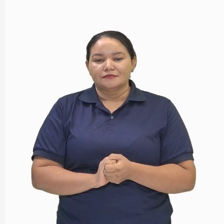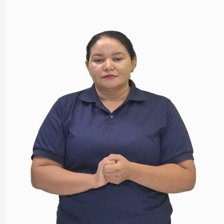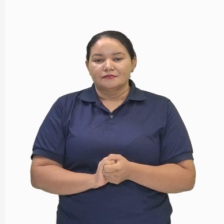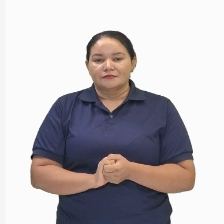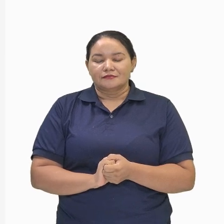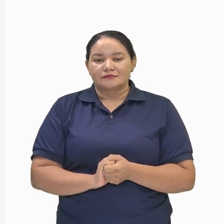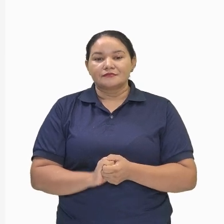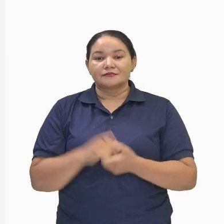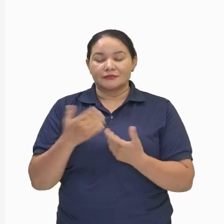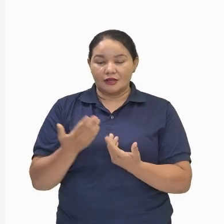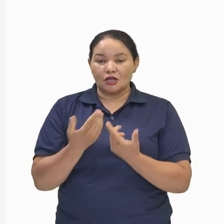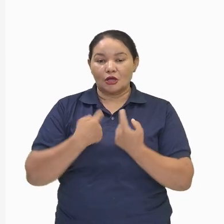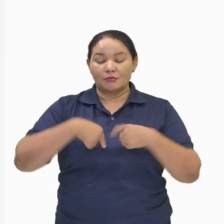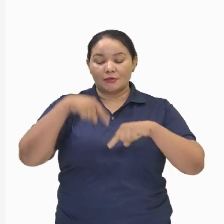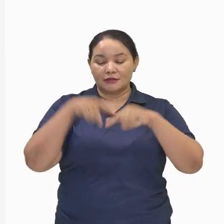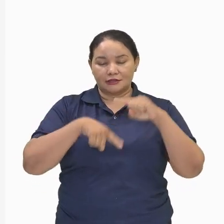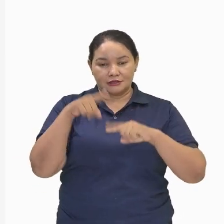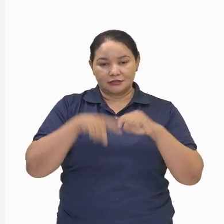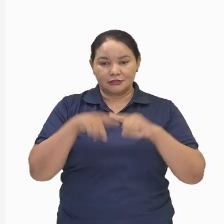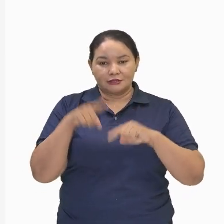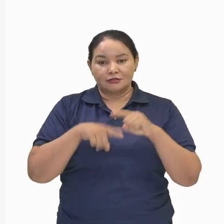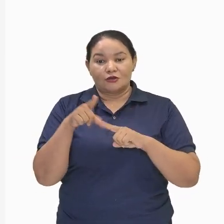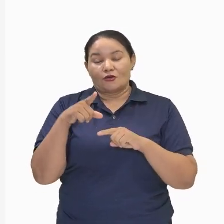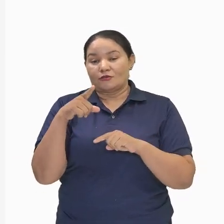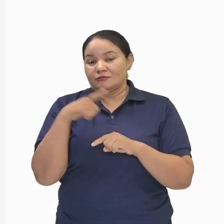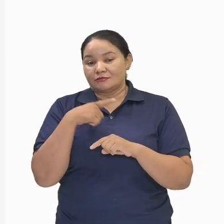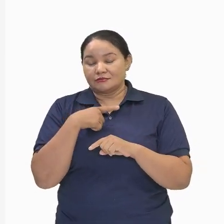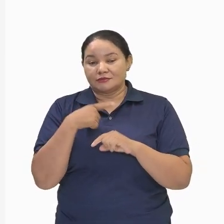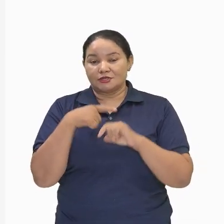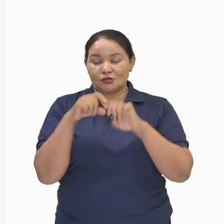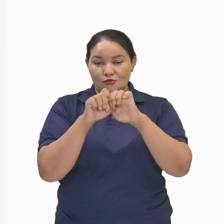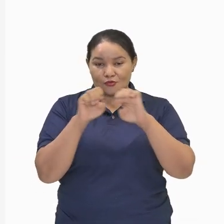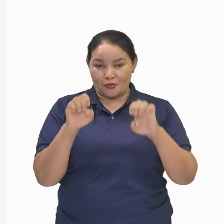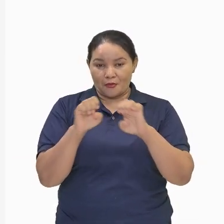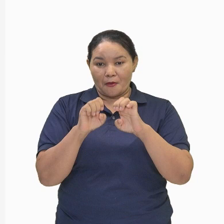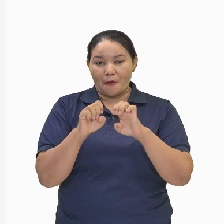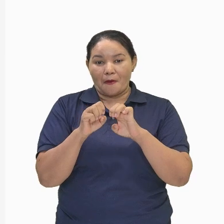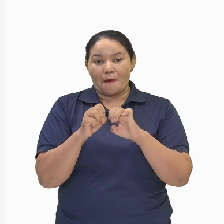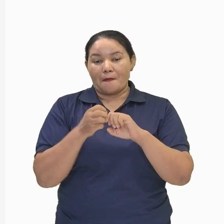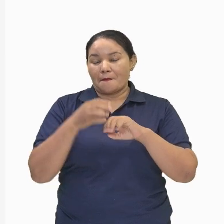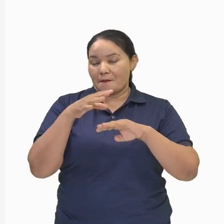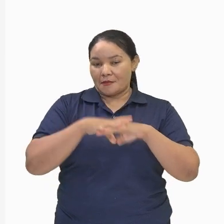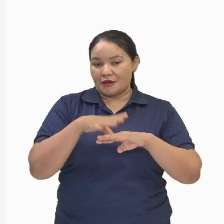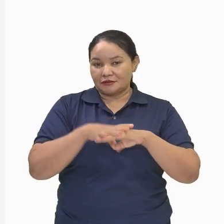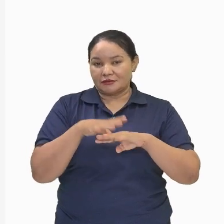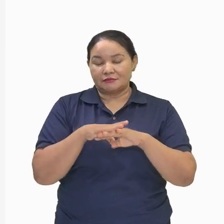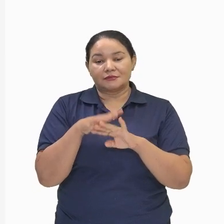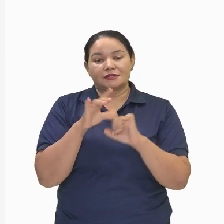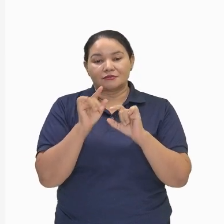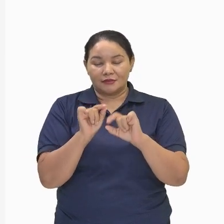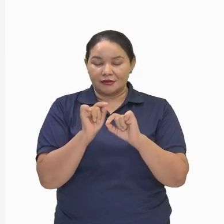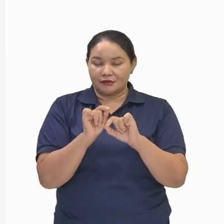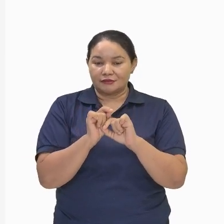esses aparelhos possuem uma equação matemática para o seu funcionamento, que é o que a gente vai ver